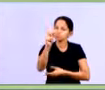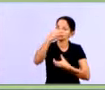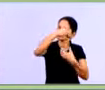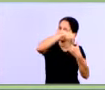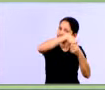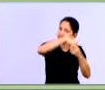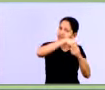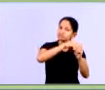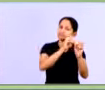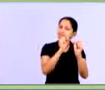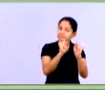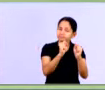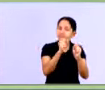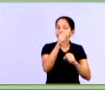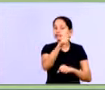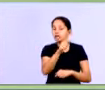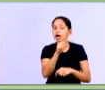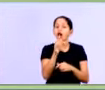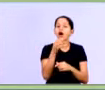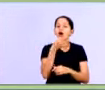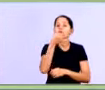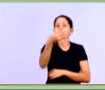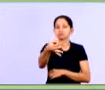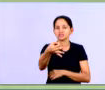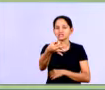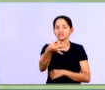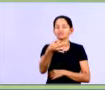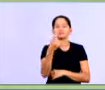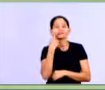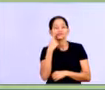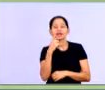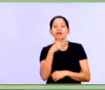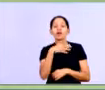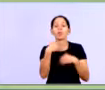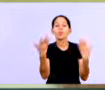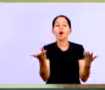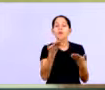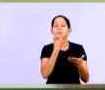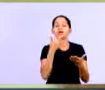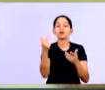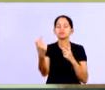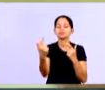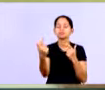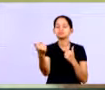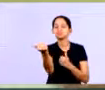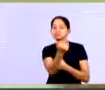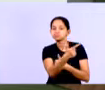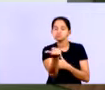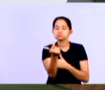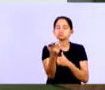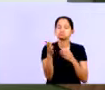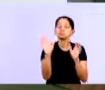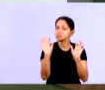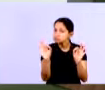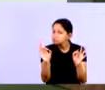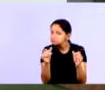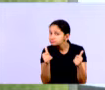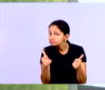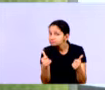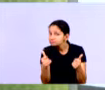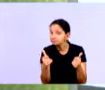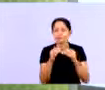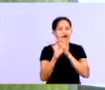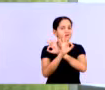investimento, e colocar ele numa opção de investimento, aceitando os riscos que isso significa. Certo, professor?